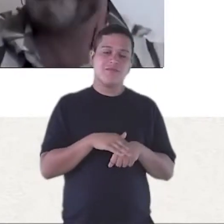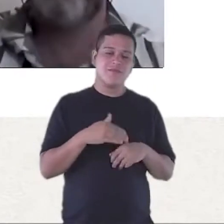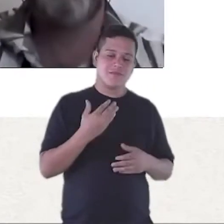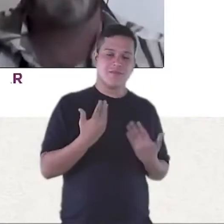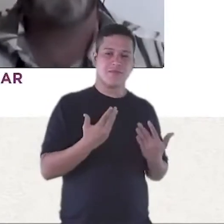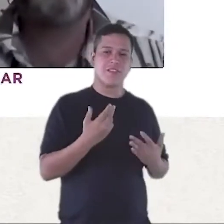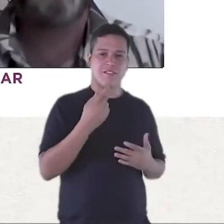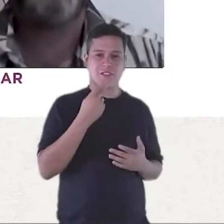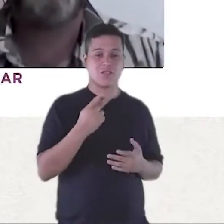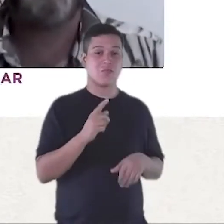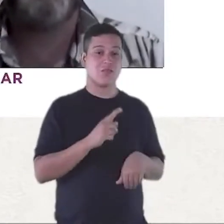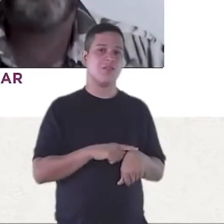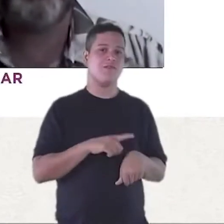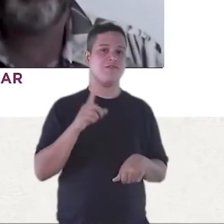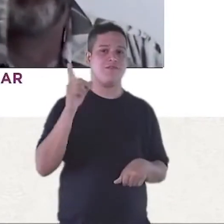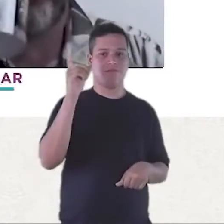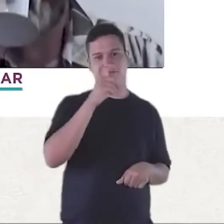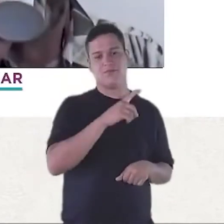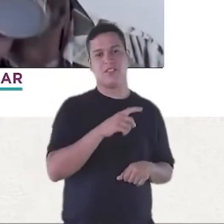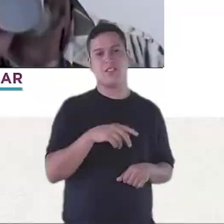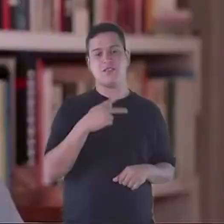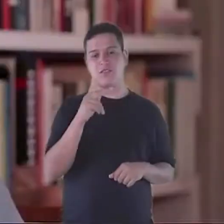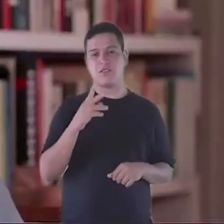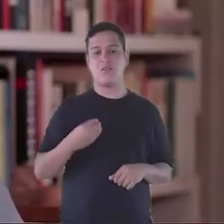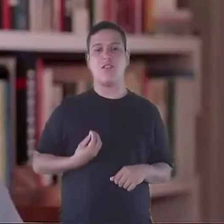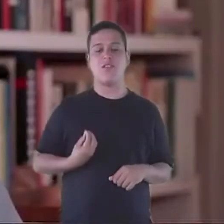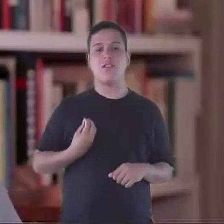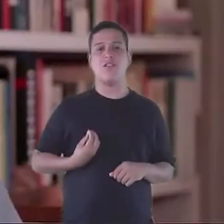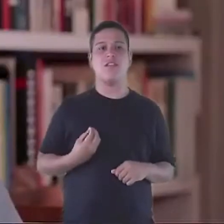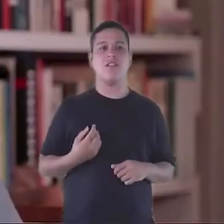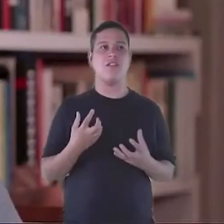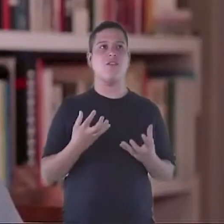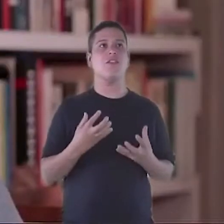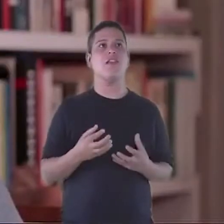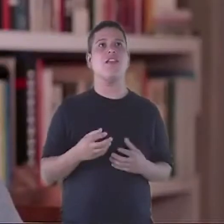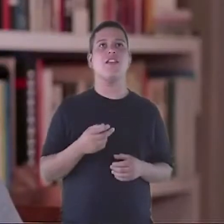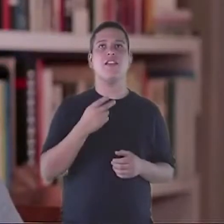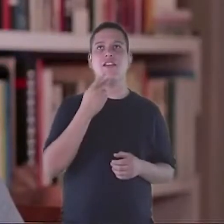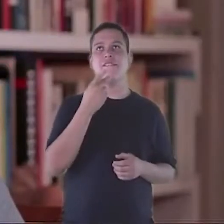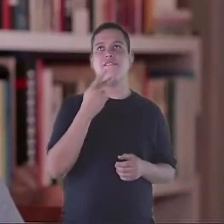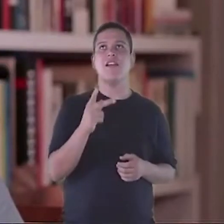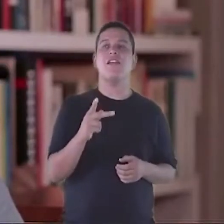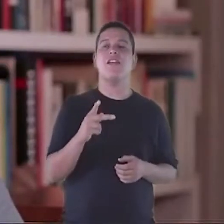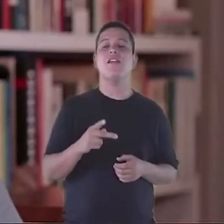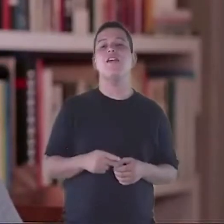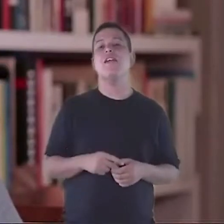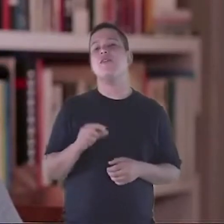sua vida com relação à escola. Eu gostaria de ouvir mais um pouco de você,